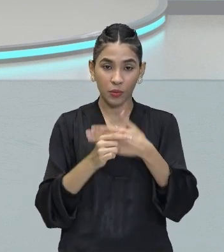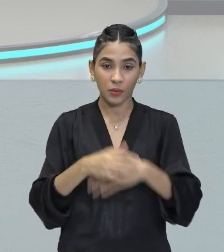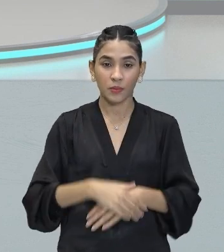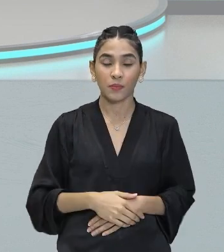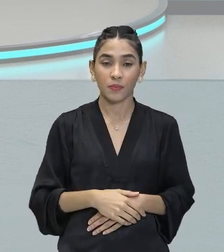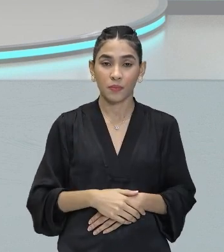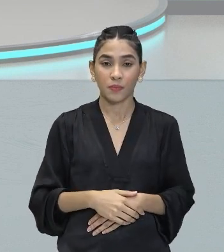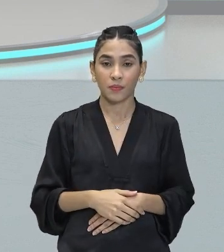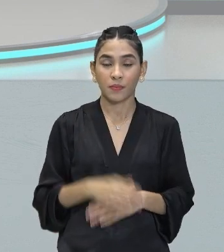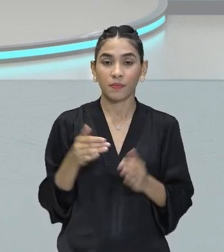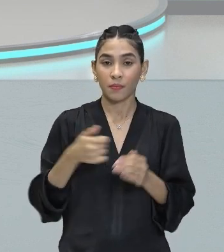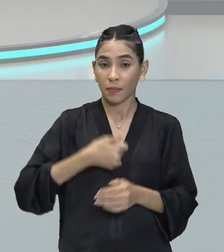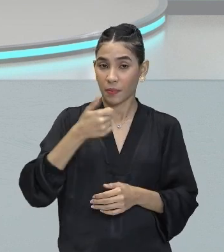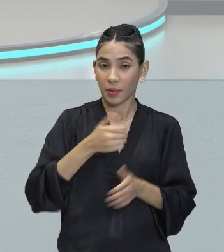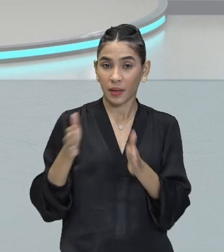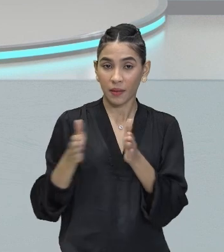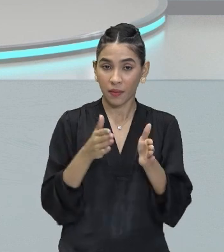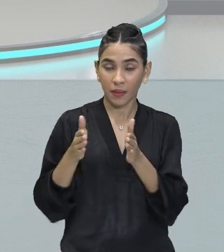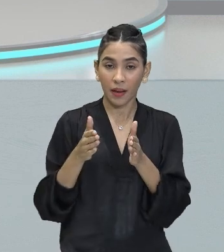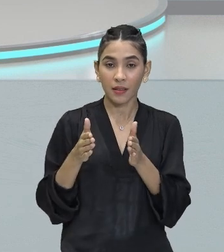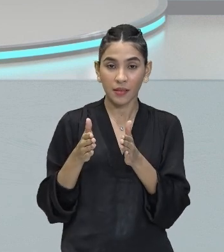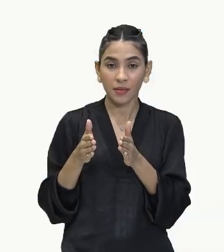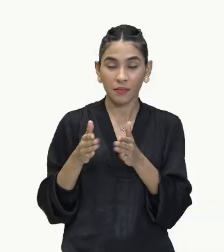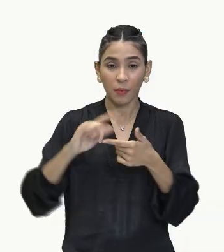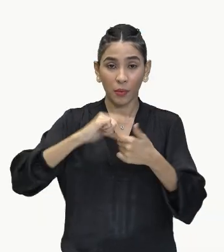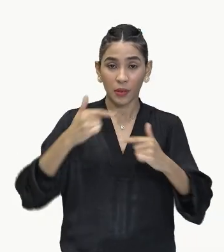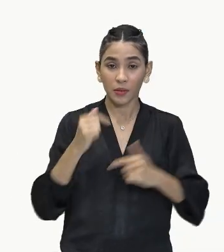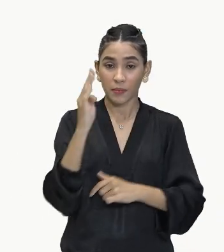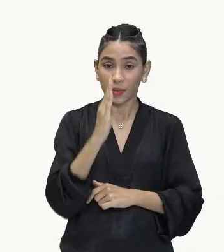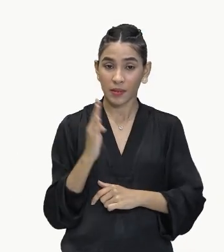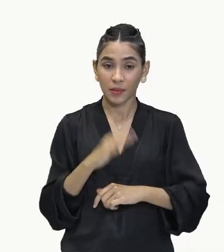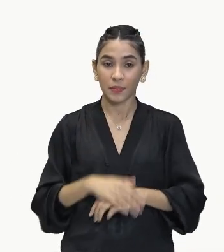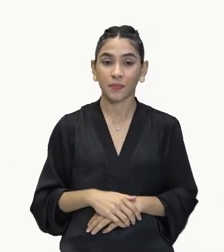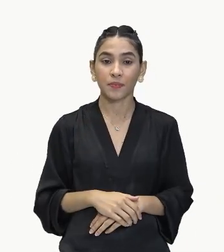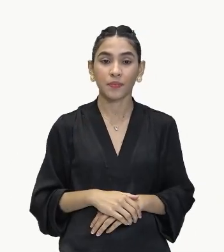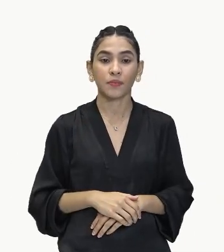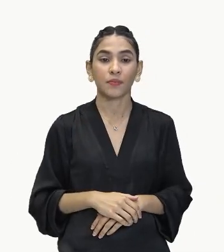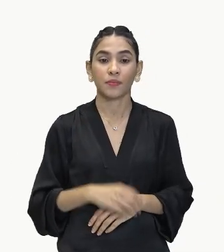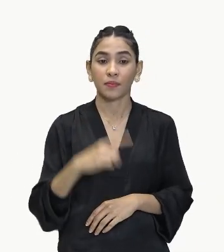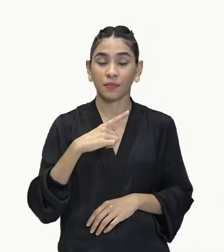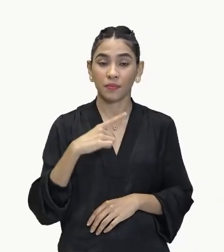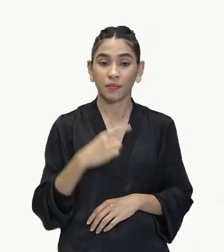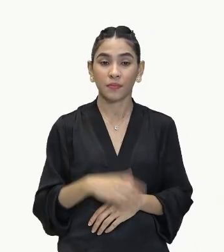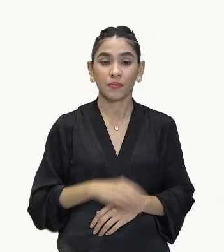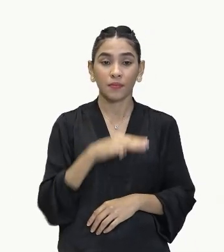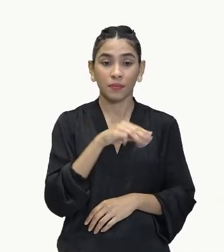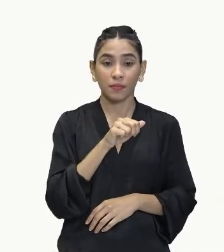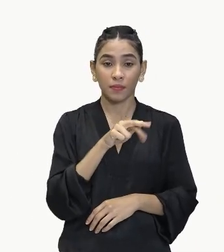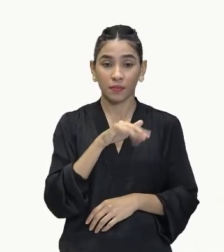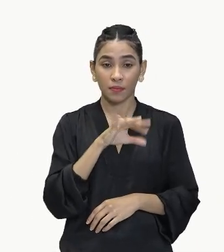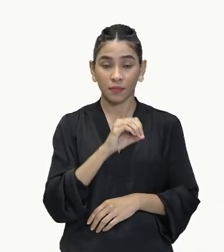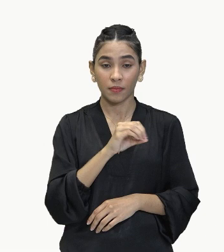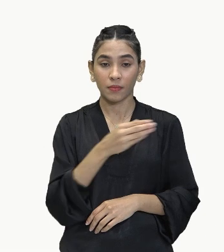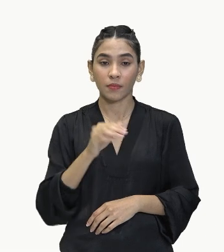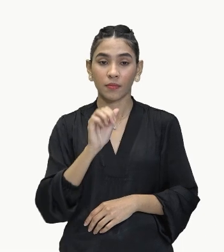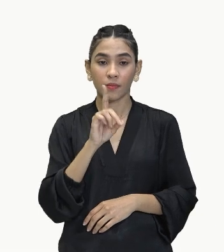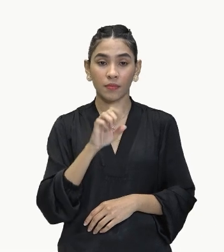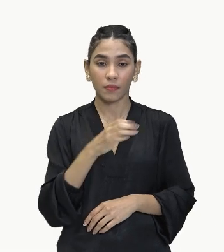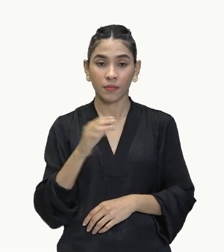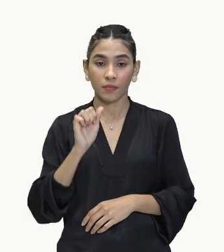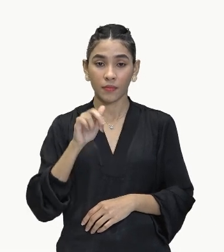desta primeira fase do modernismo do Brasil. Olhem só, temos Mário de Andrade, que era